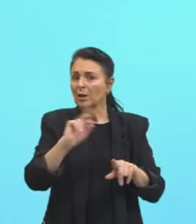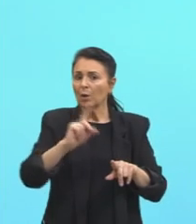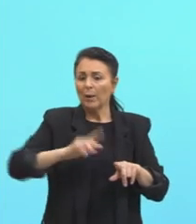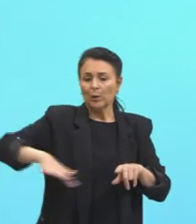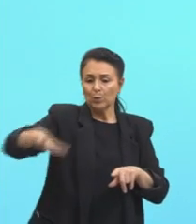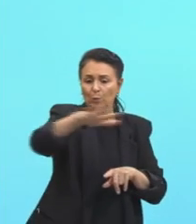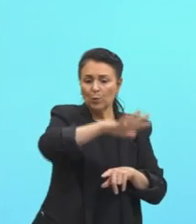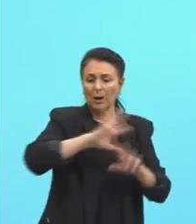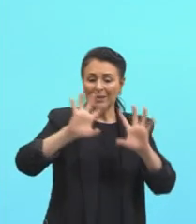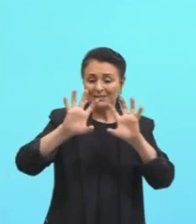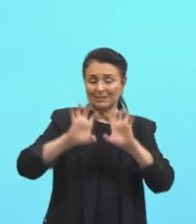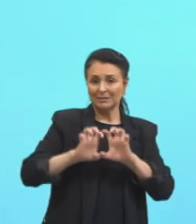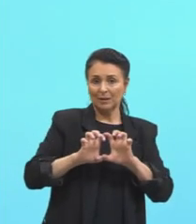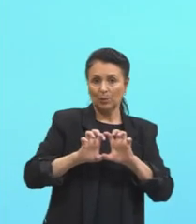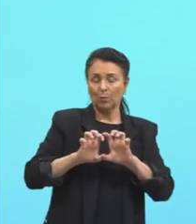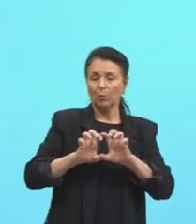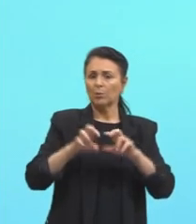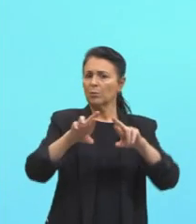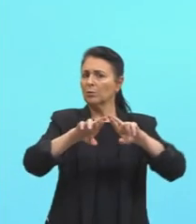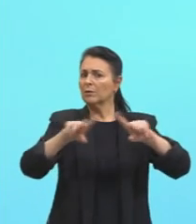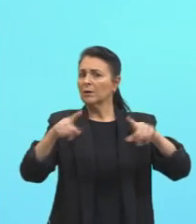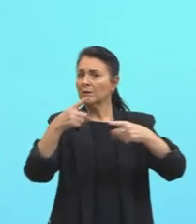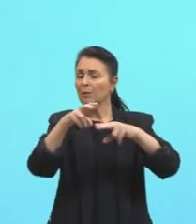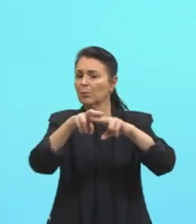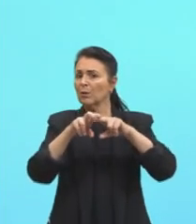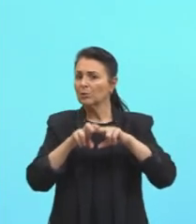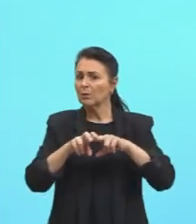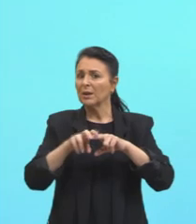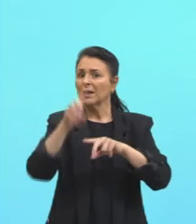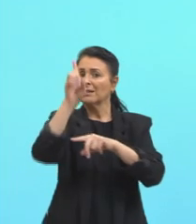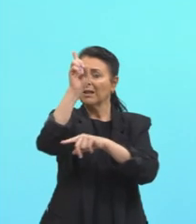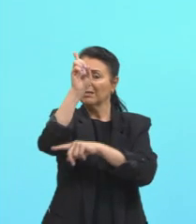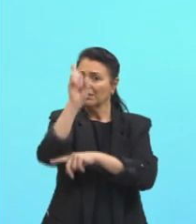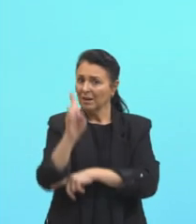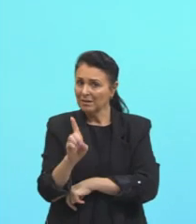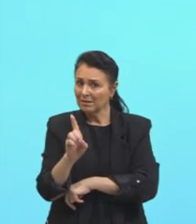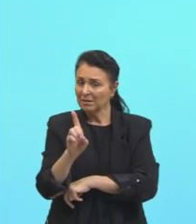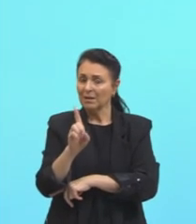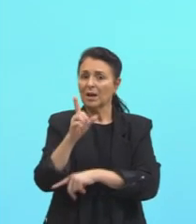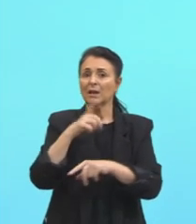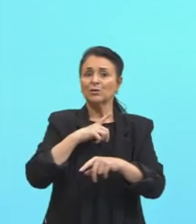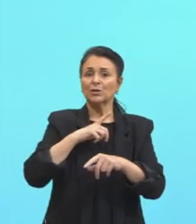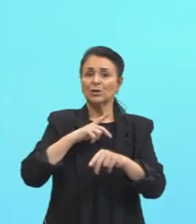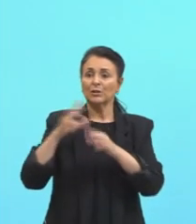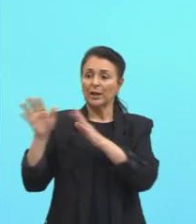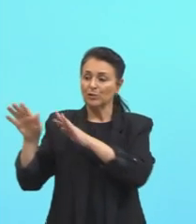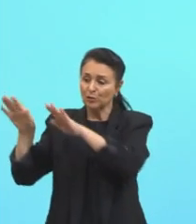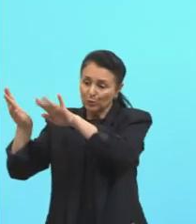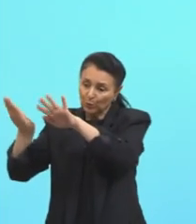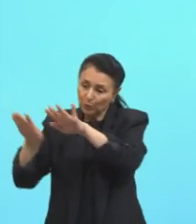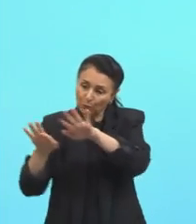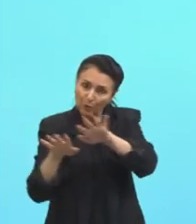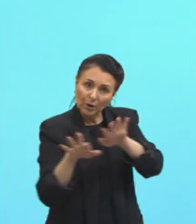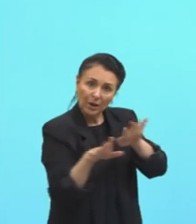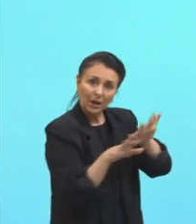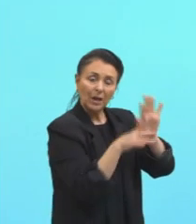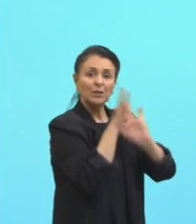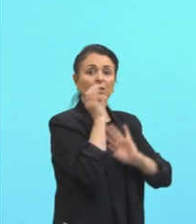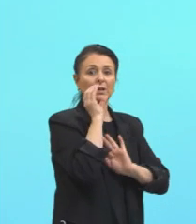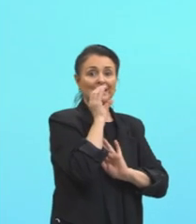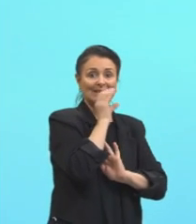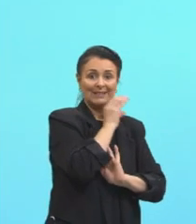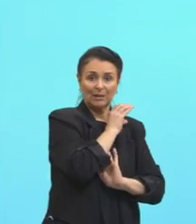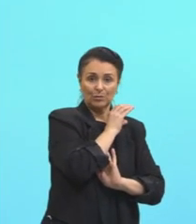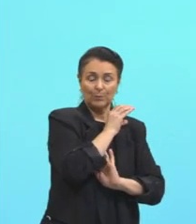a diferença entre eles vai ser justamente essa densidade de correntes Frias e correntes quentes as correntes quentes ela se formam